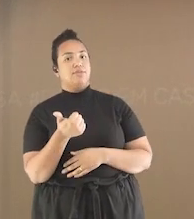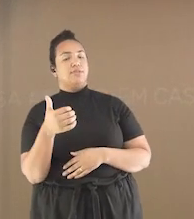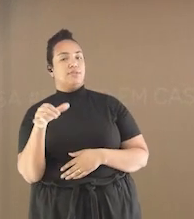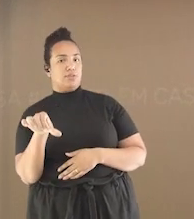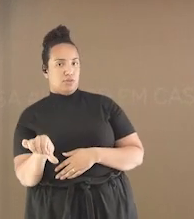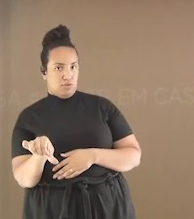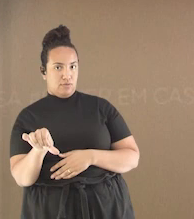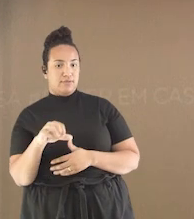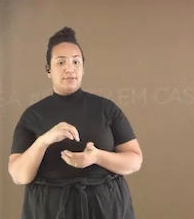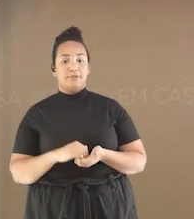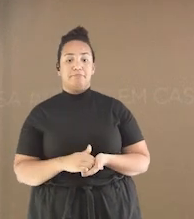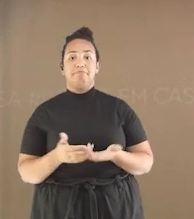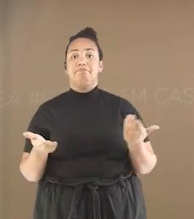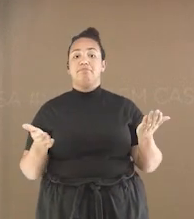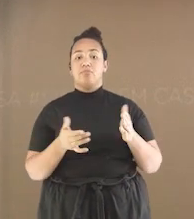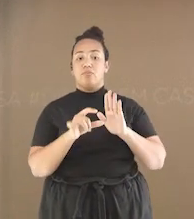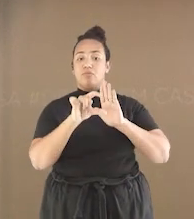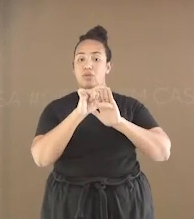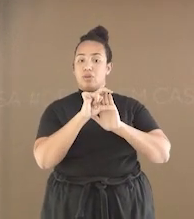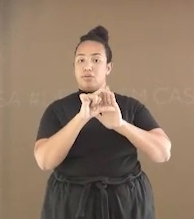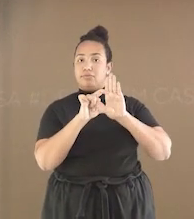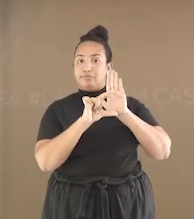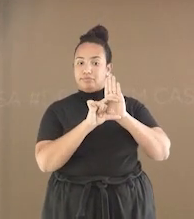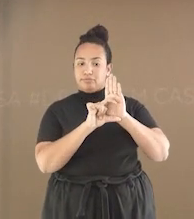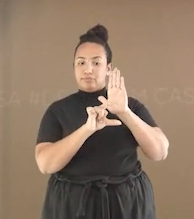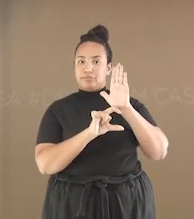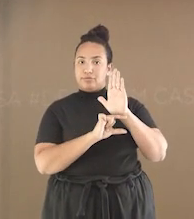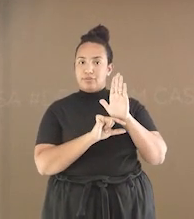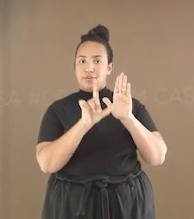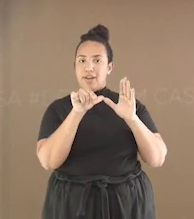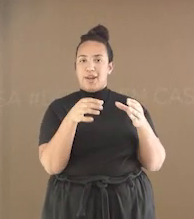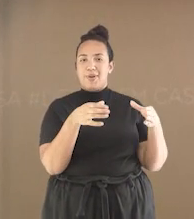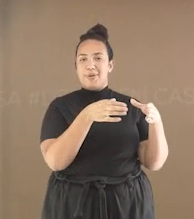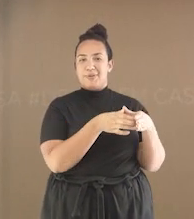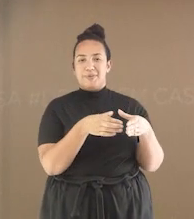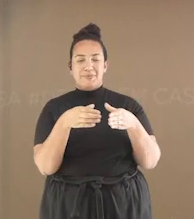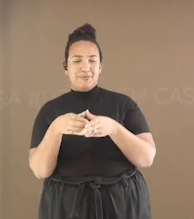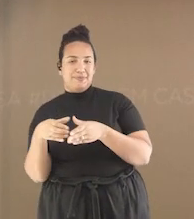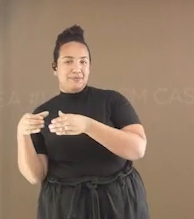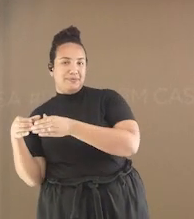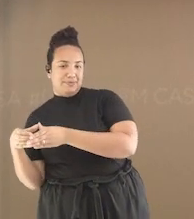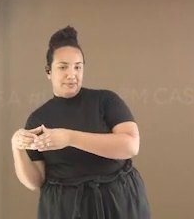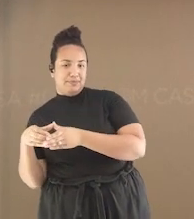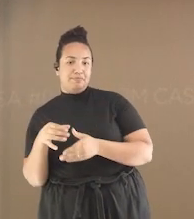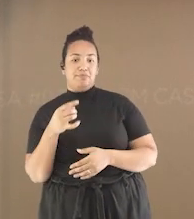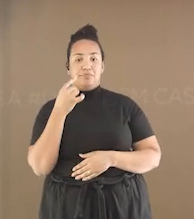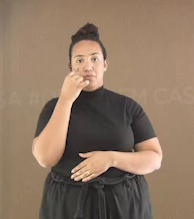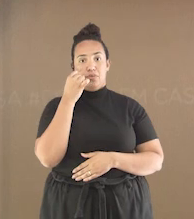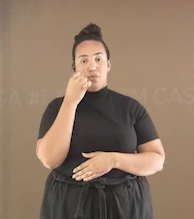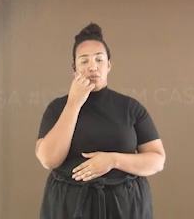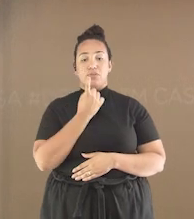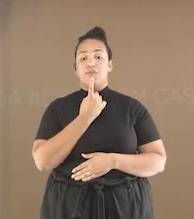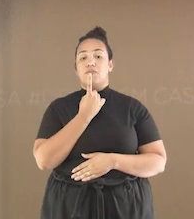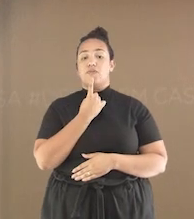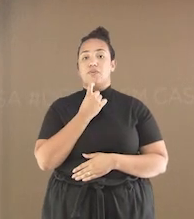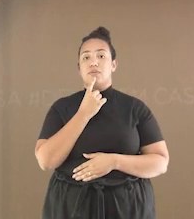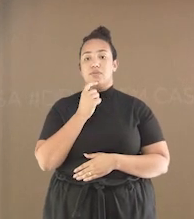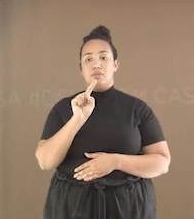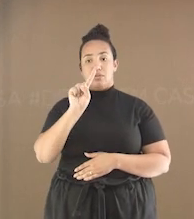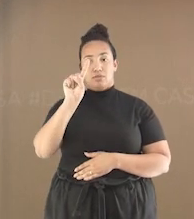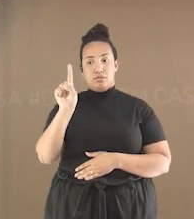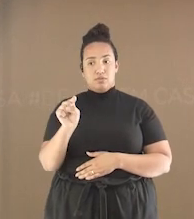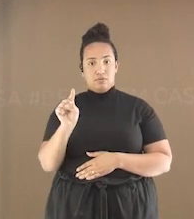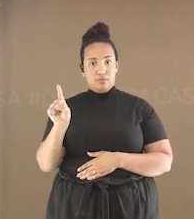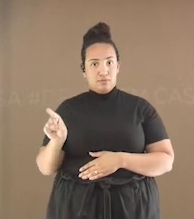19 versos. Já as estrofes são alguns conjuntos de versos. As estrofes estão